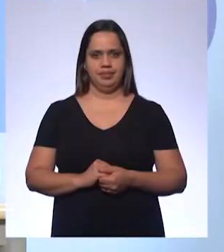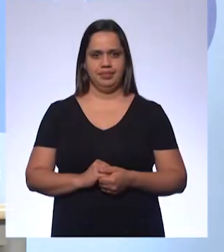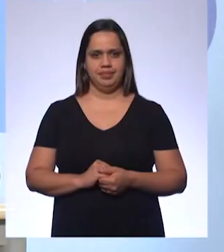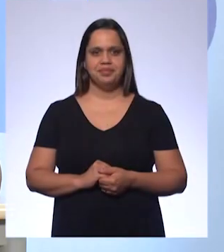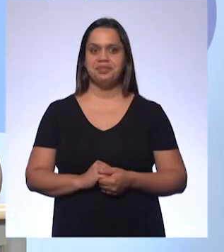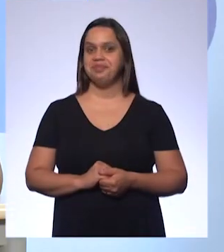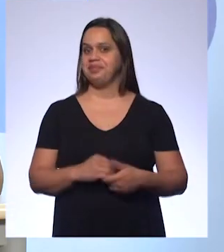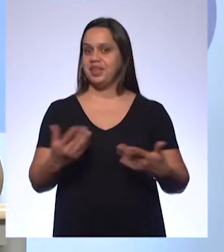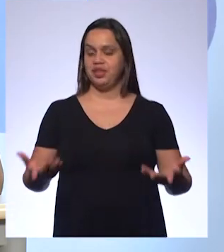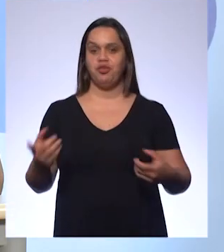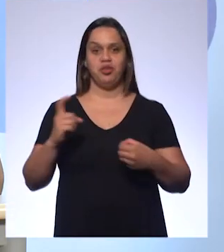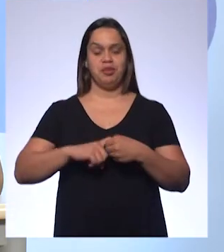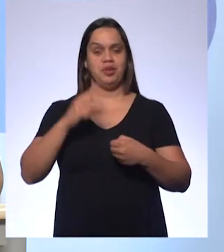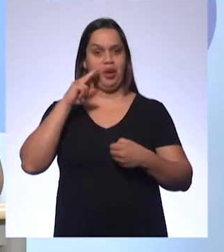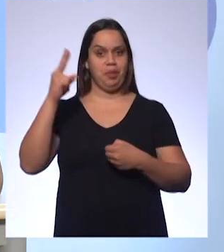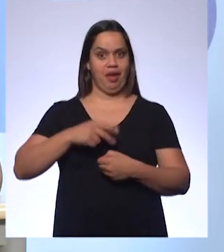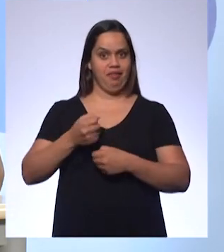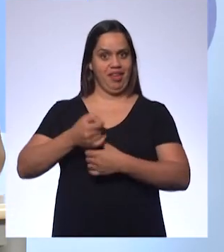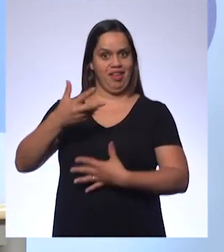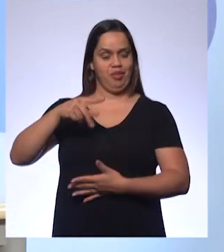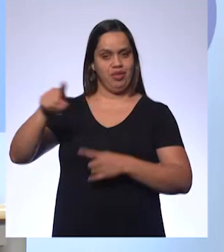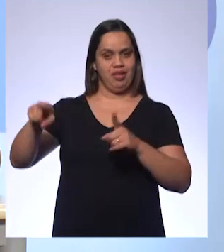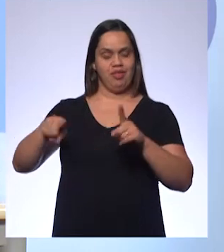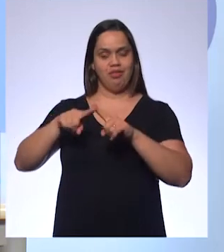Voltamos para a interação. Vamos aqui